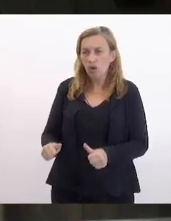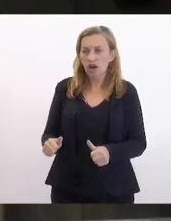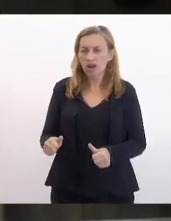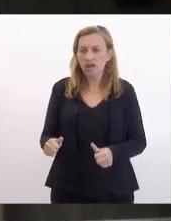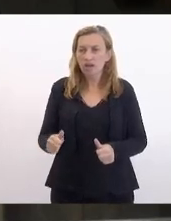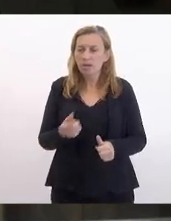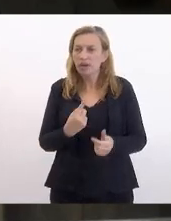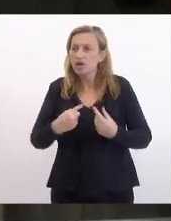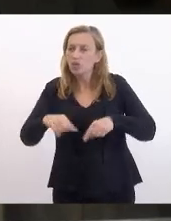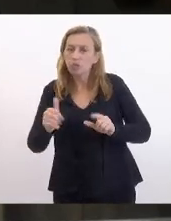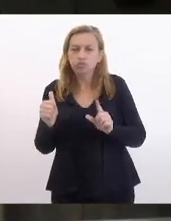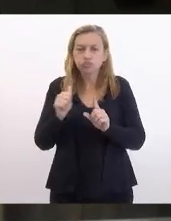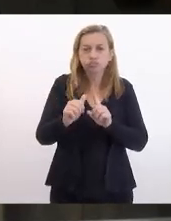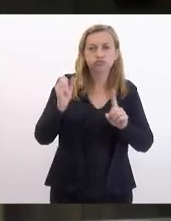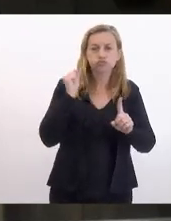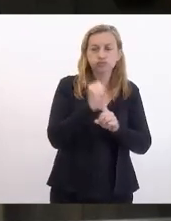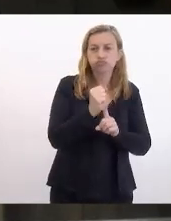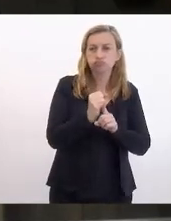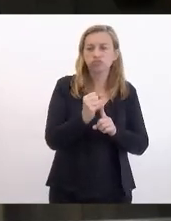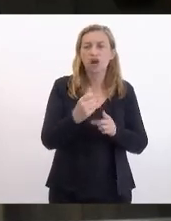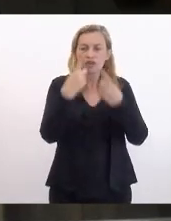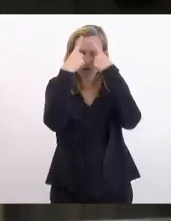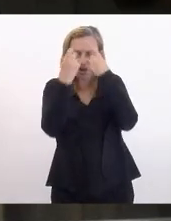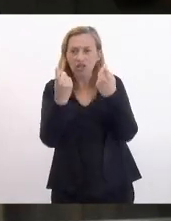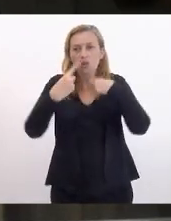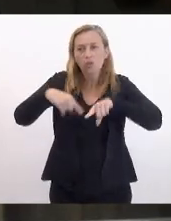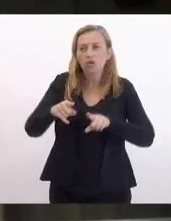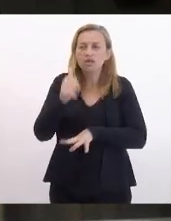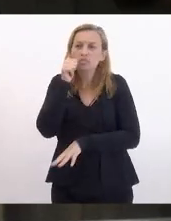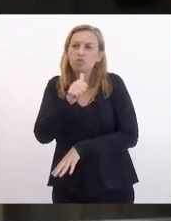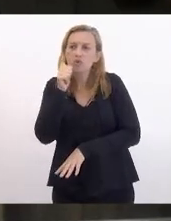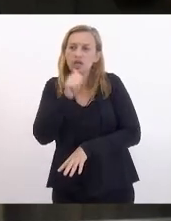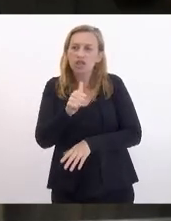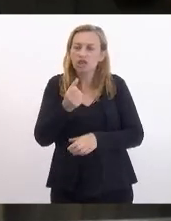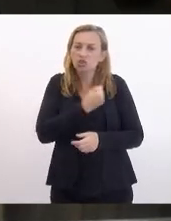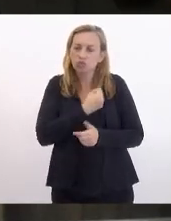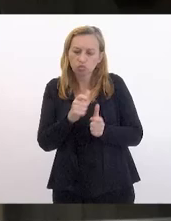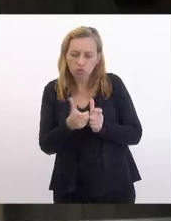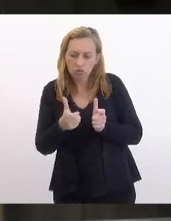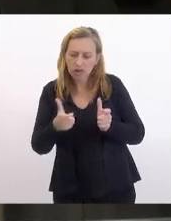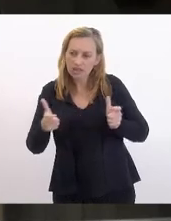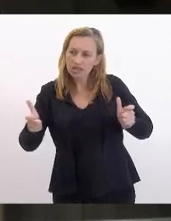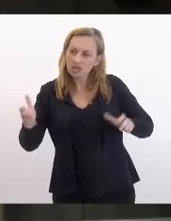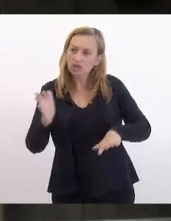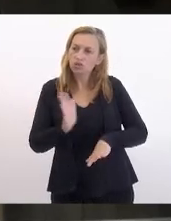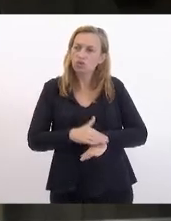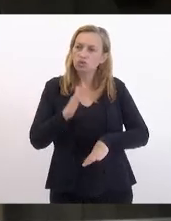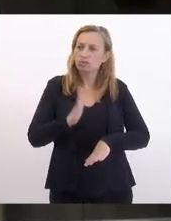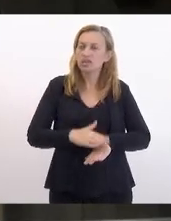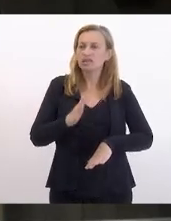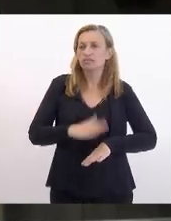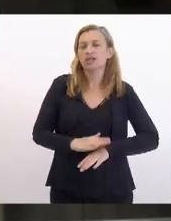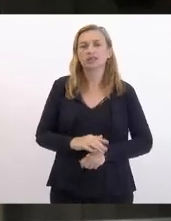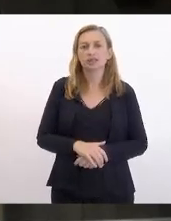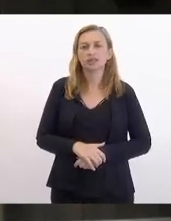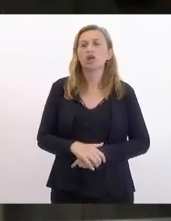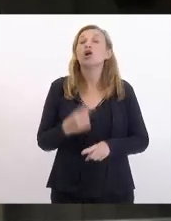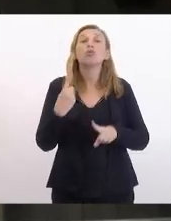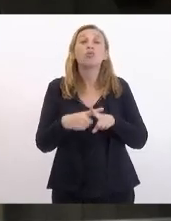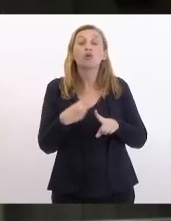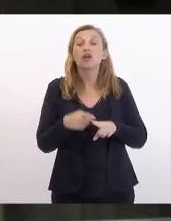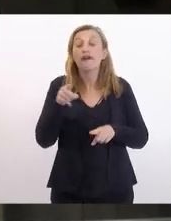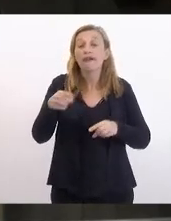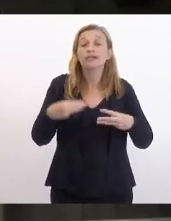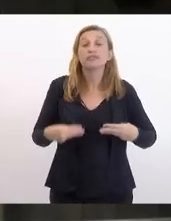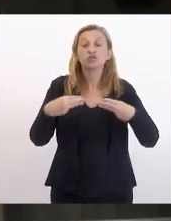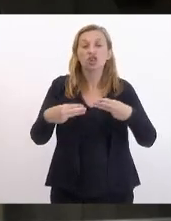enfrentar o feminicídio EA violência contra as o que aumenta diuturnamente em todos os Estados da Federação o que que